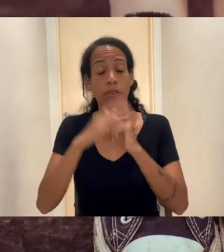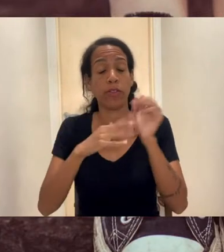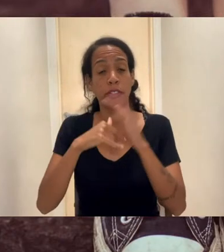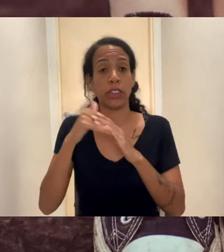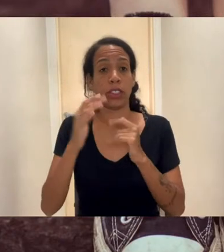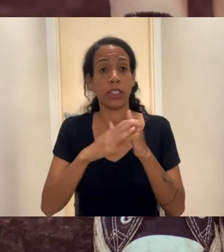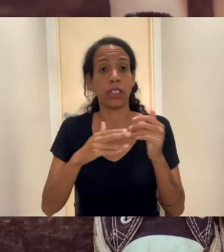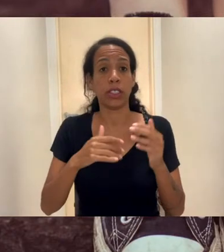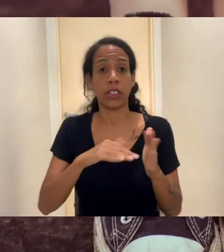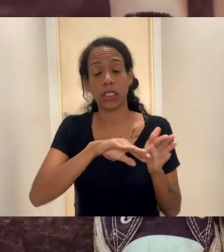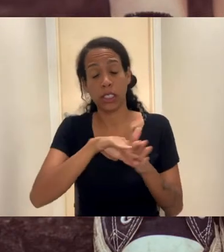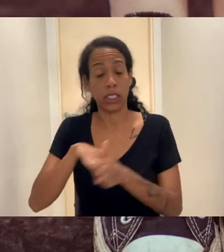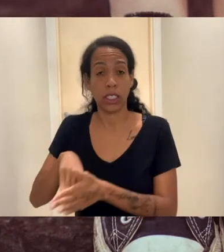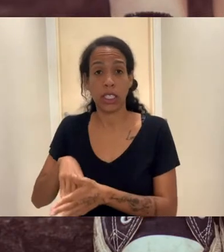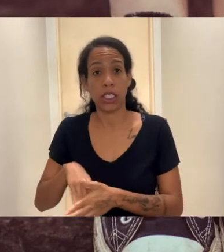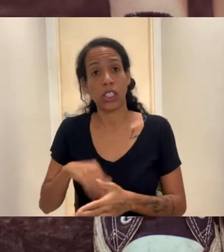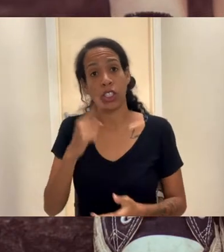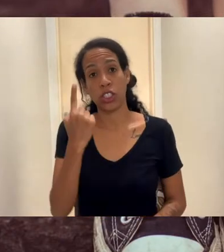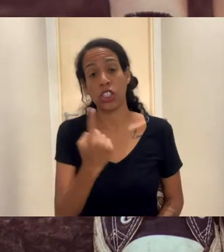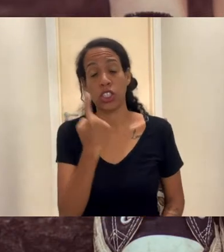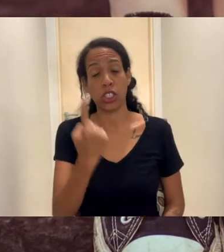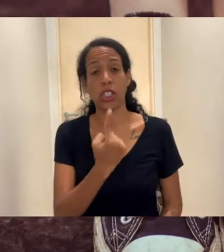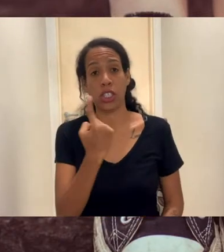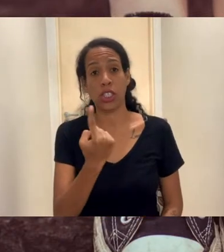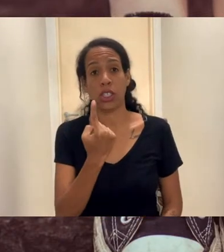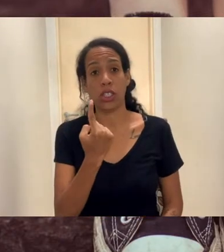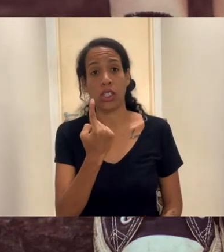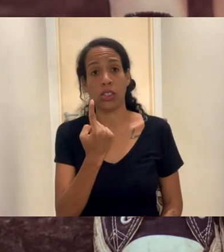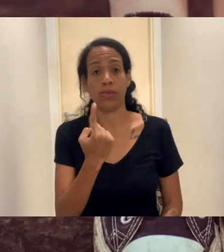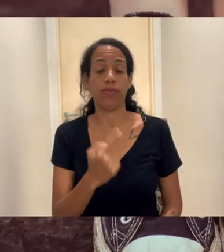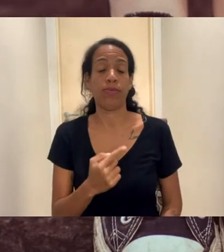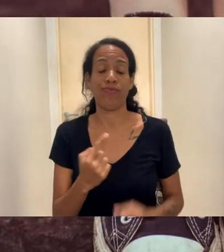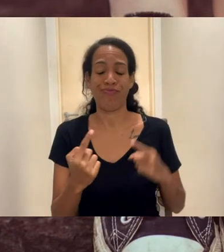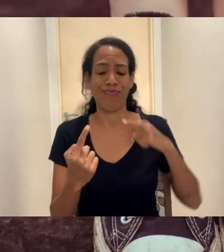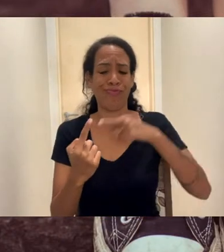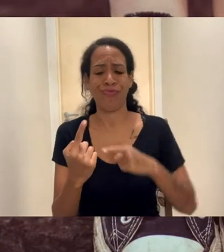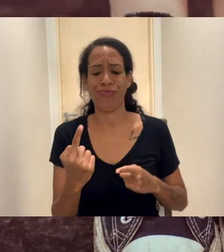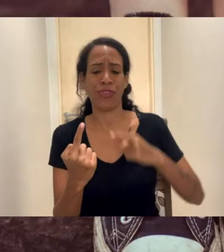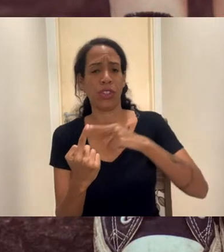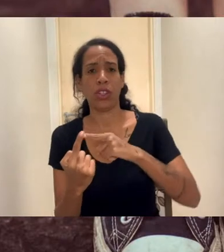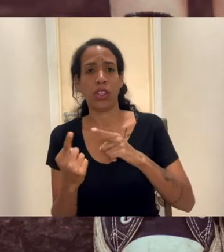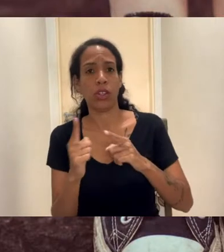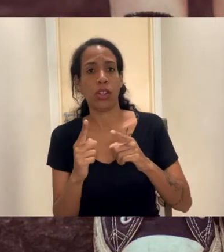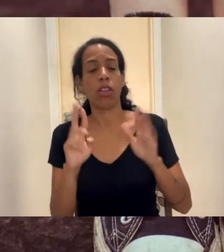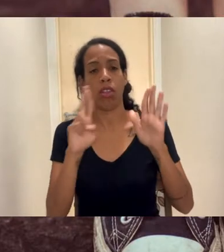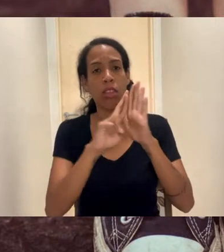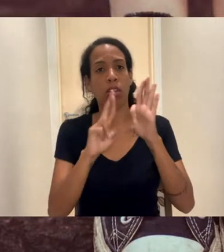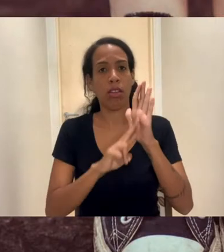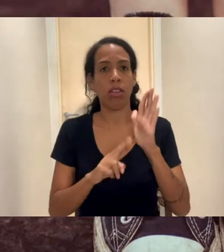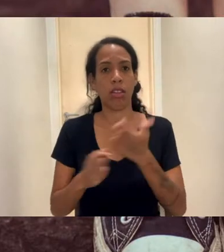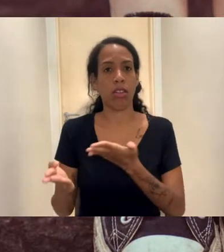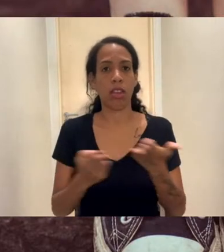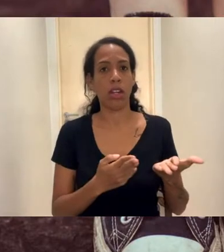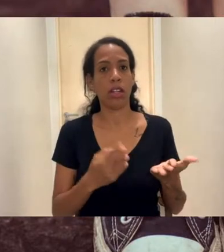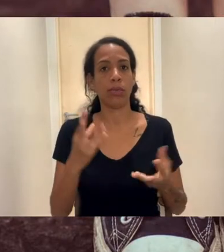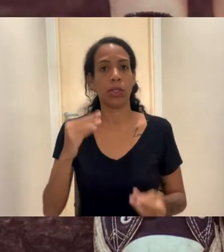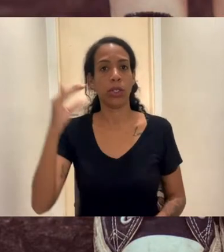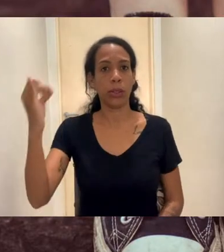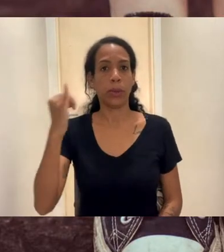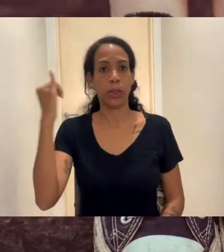lógica individualizante que você aponta, né? Que bom que a resolução, né, traz esse elemento e